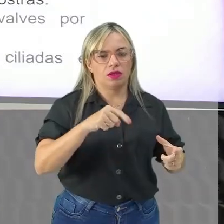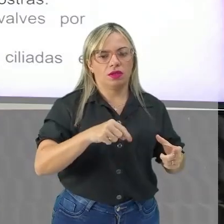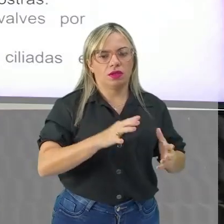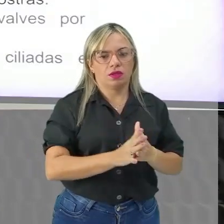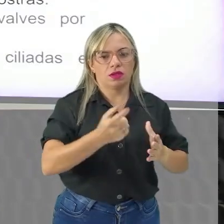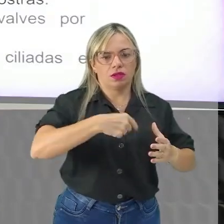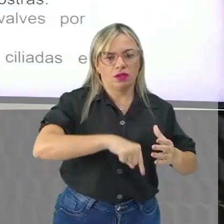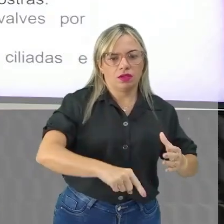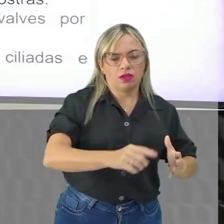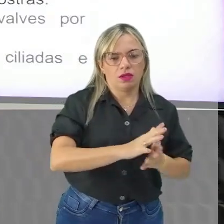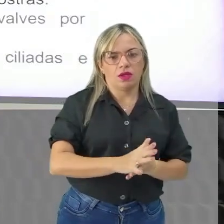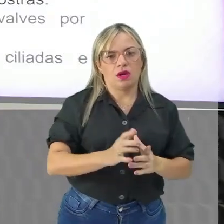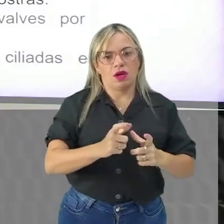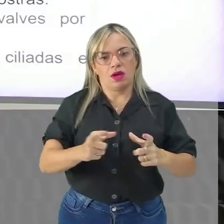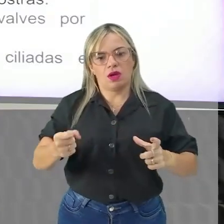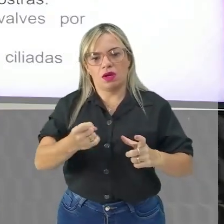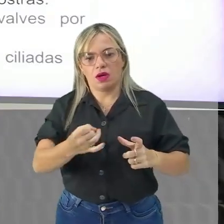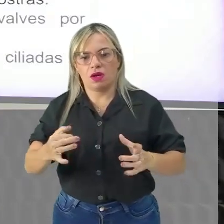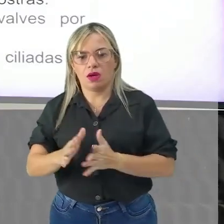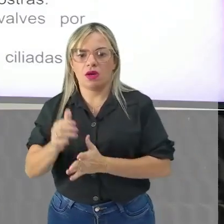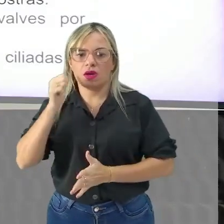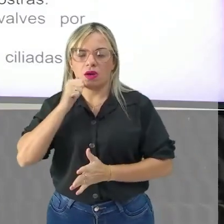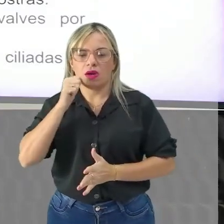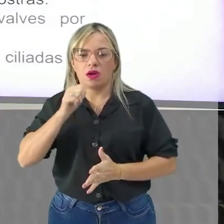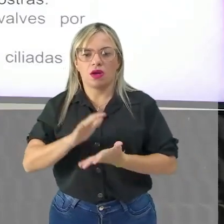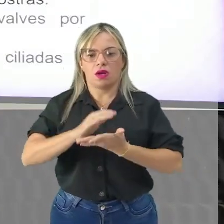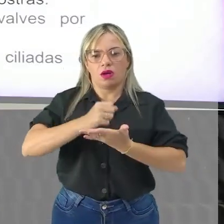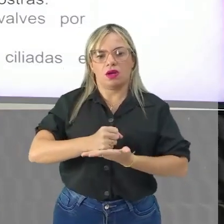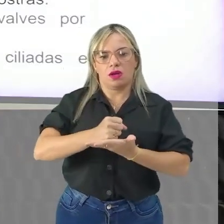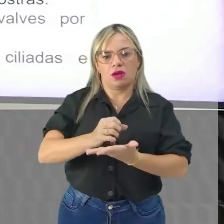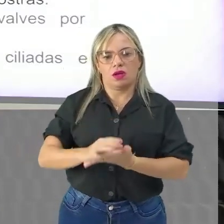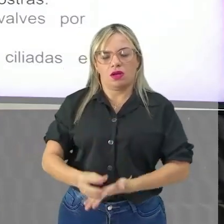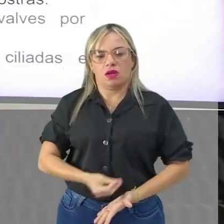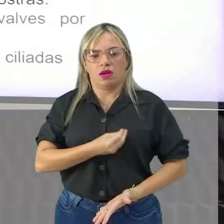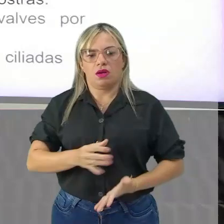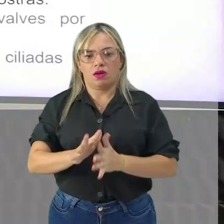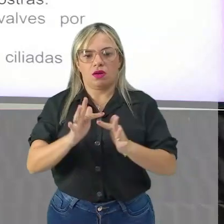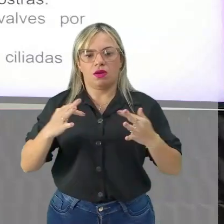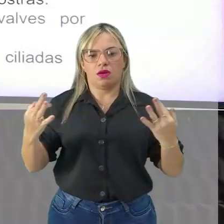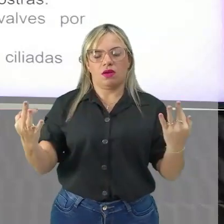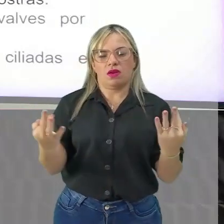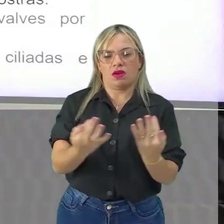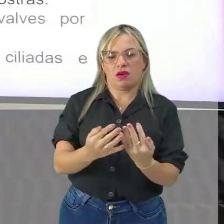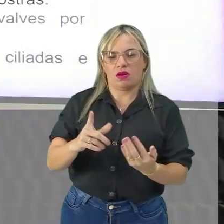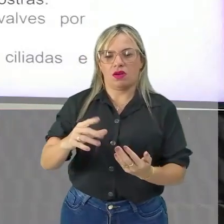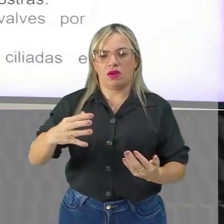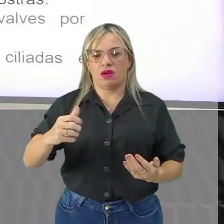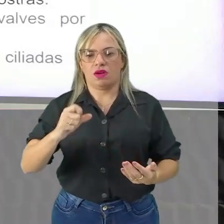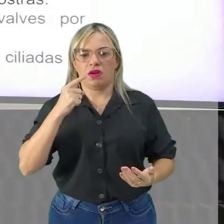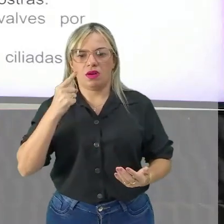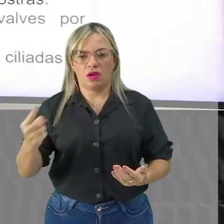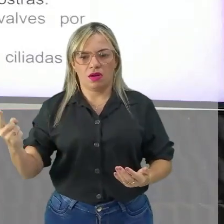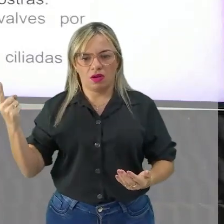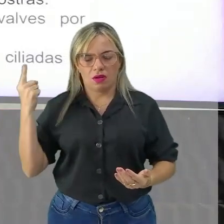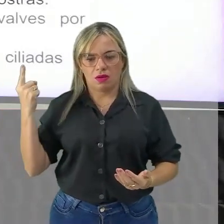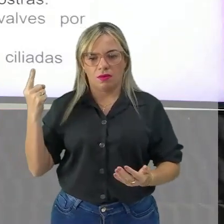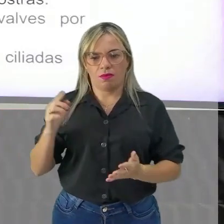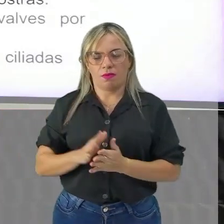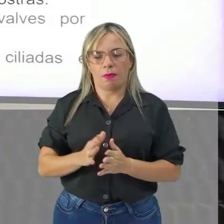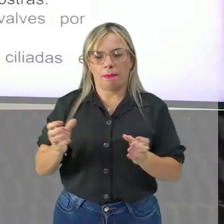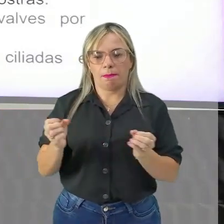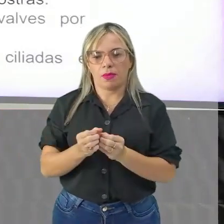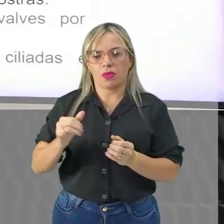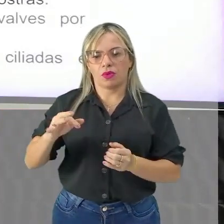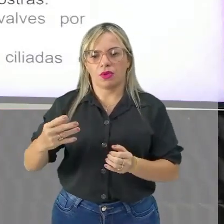A maioria das mulheres ajuda no sustento da família, revirando a lama à beira dos igarapés em busca